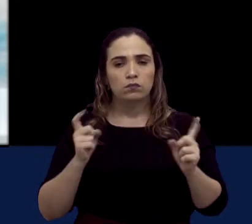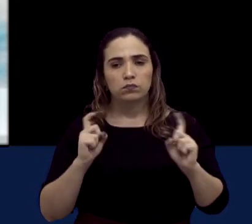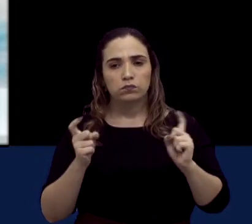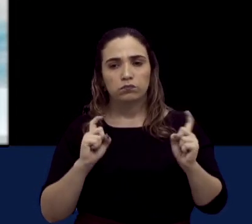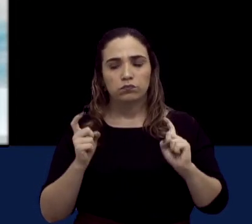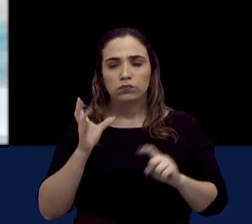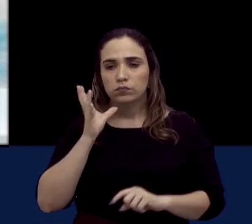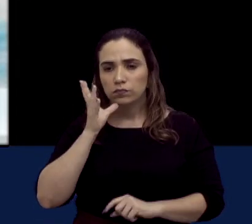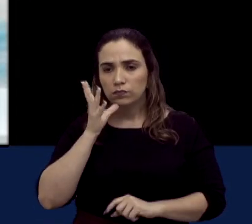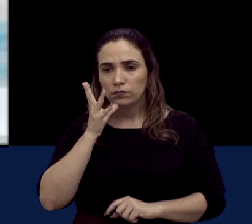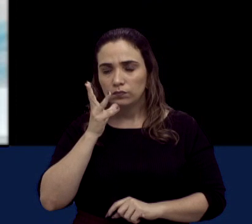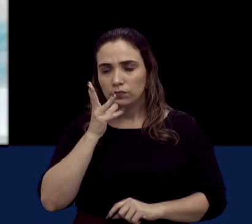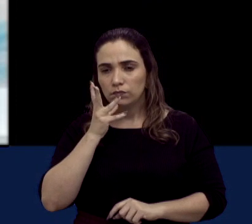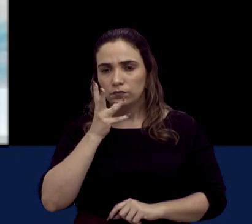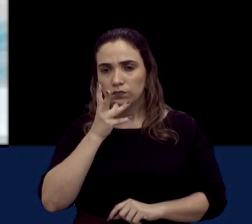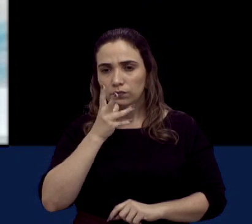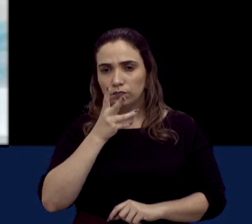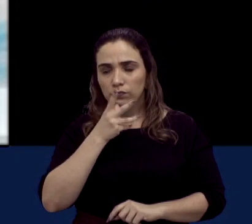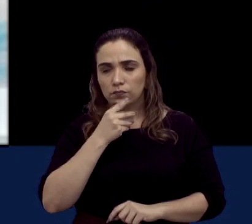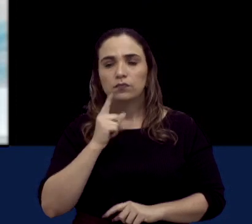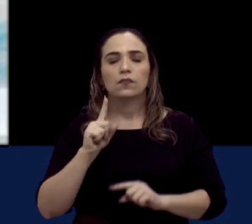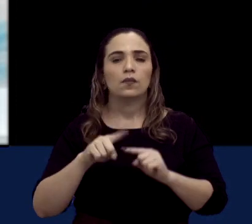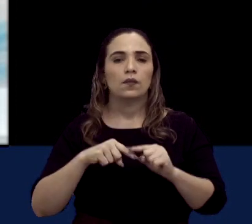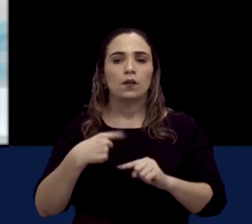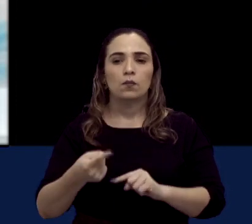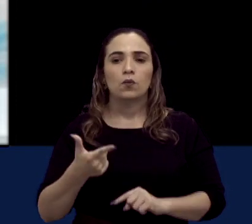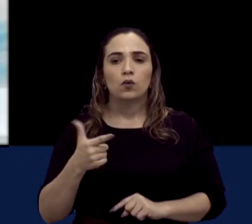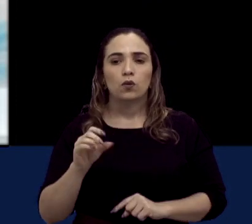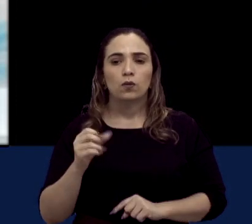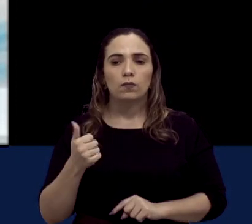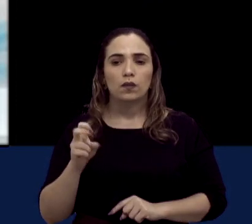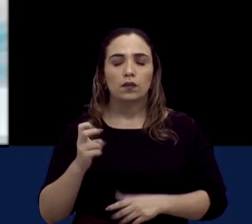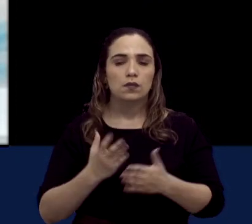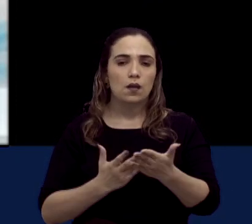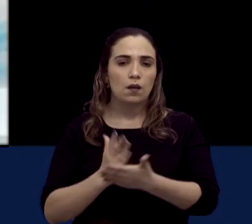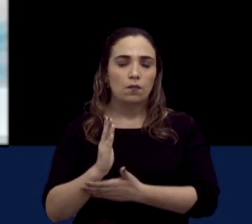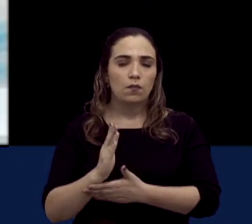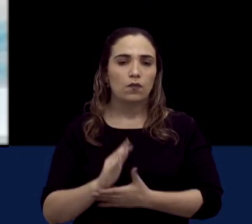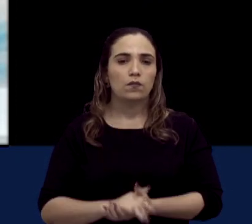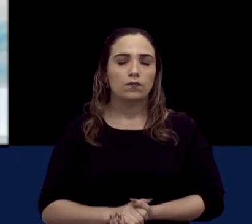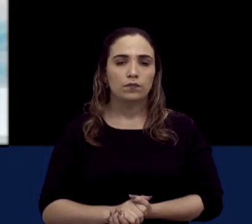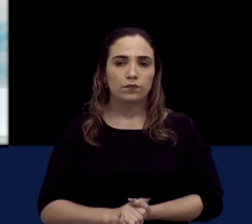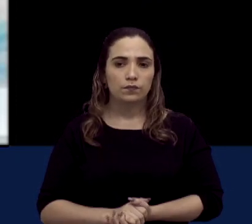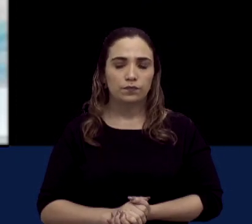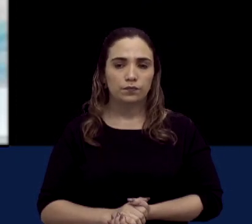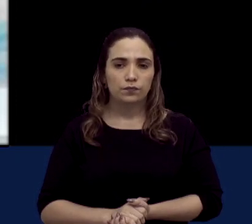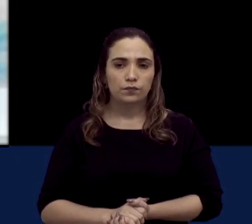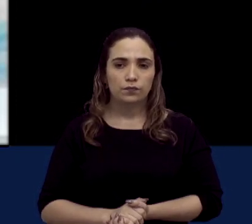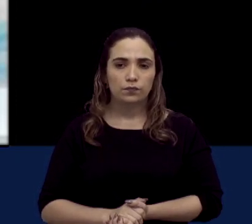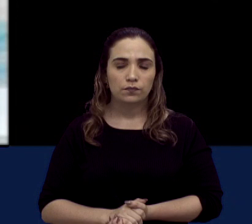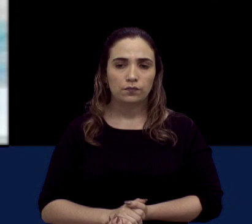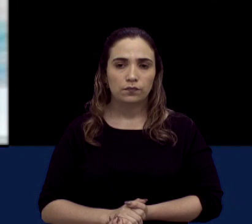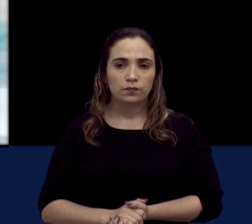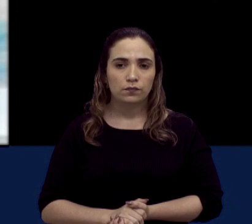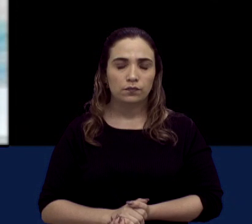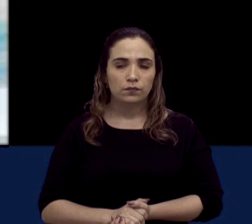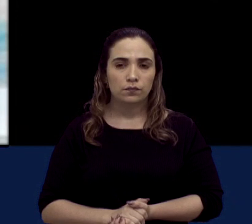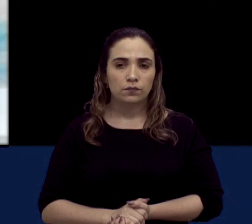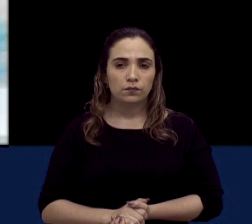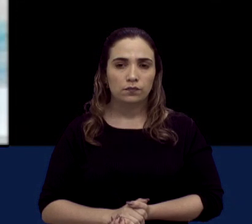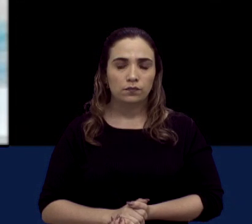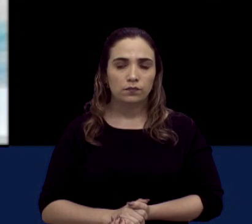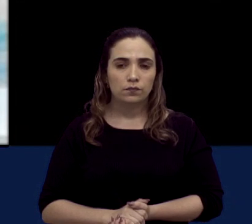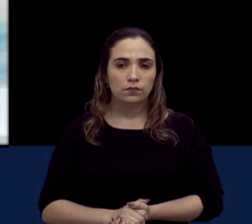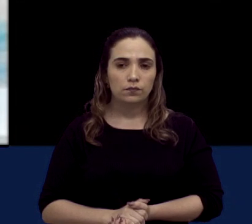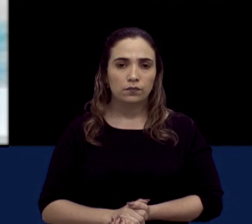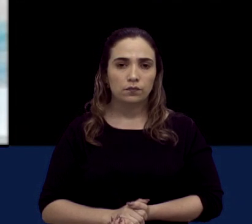era constitucional ou não. Até que em 2015 saiu essa ADIM e, pelo menos,